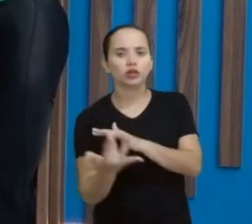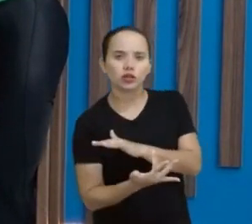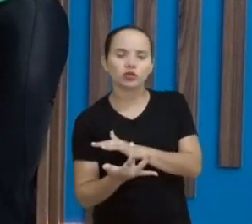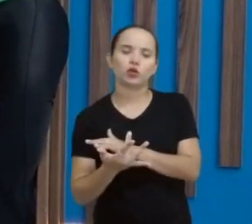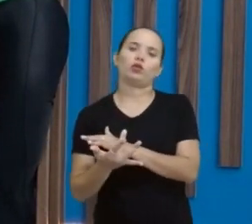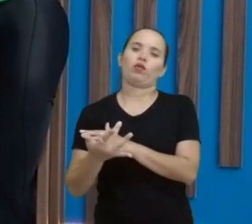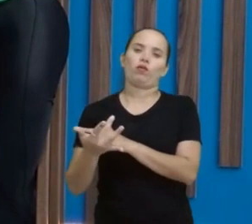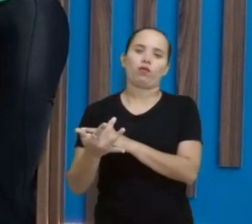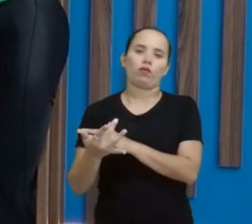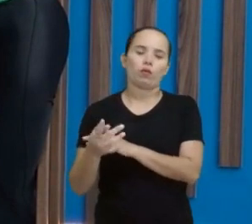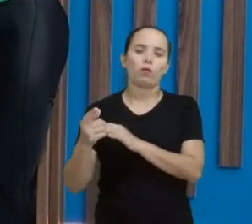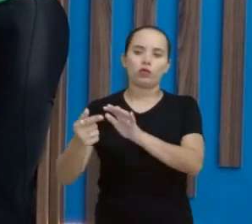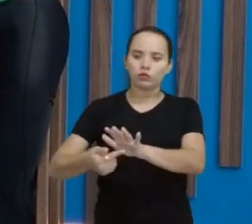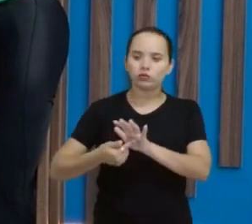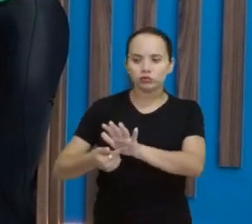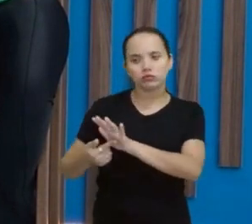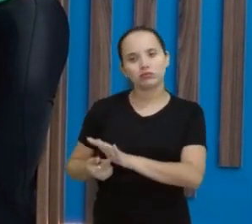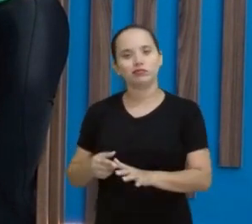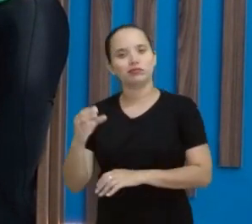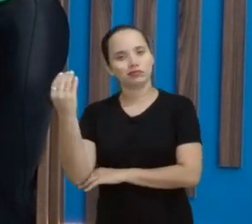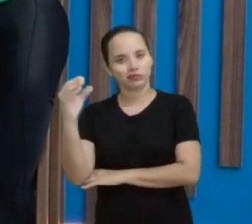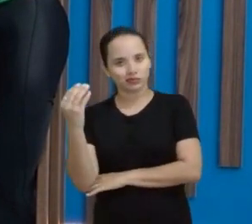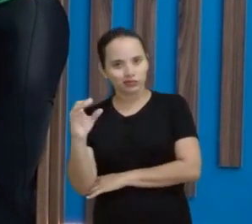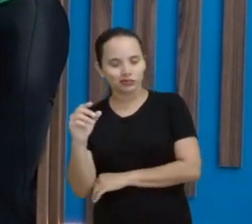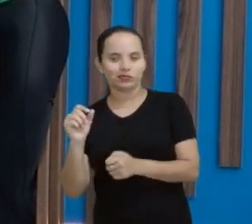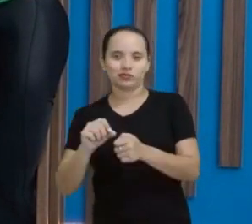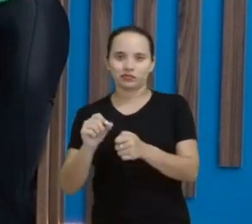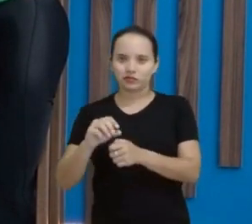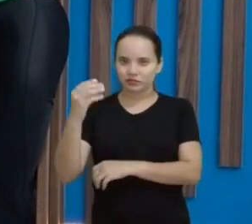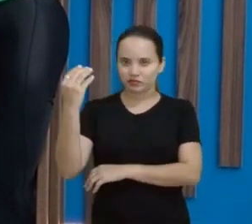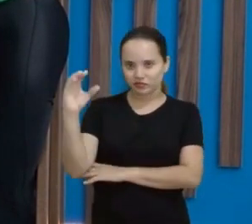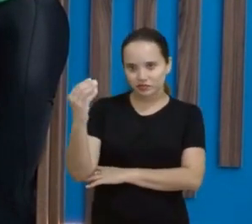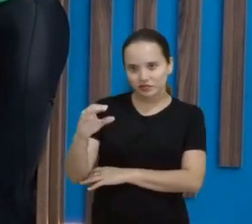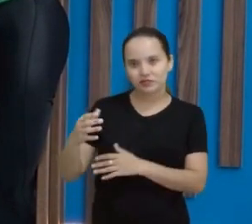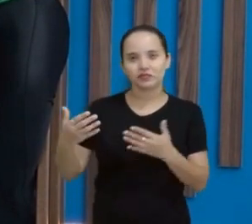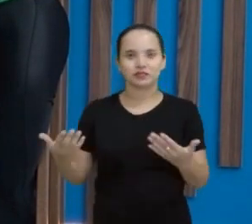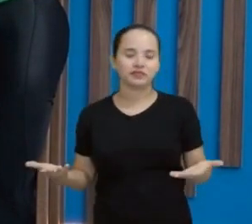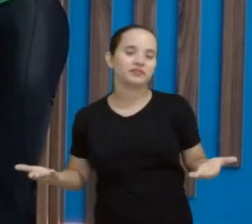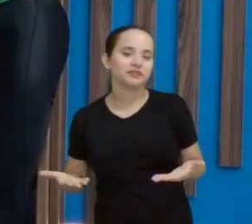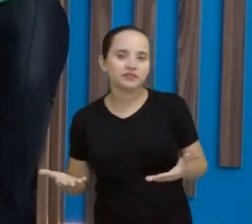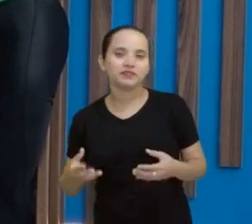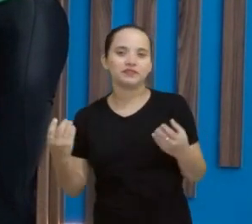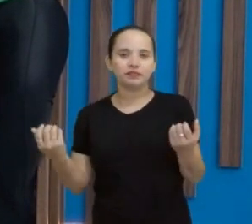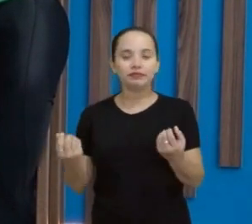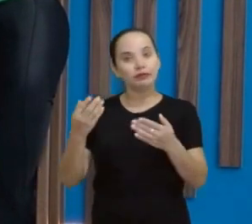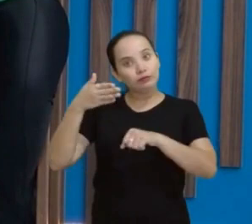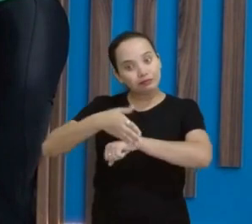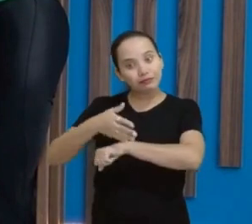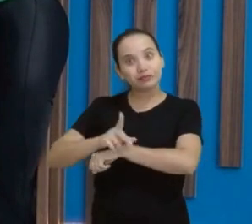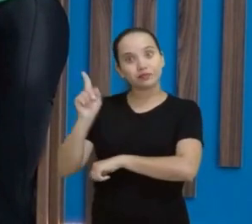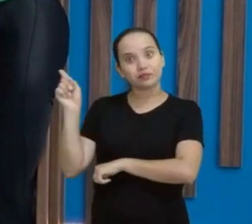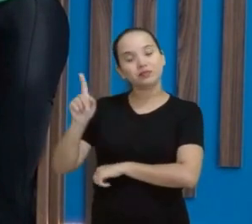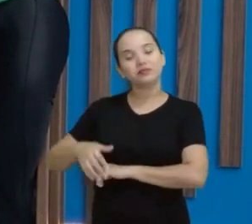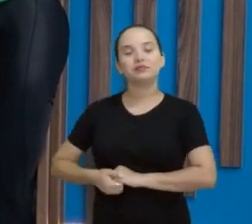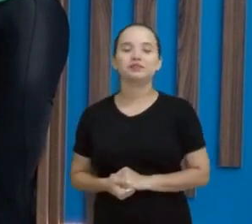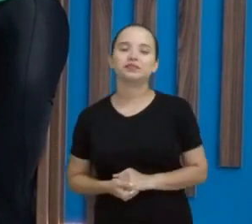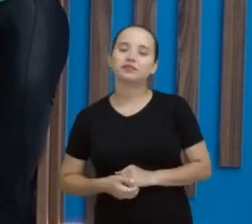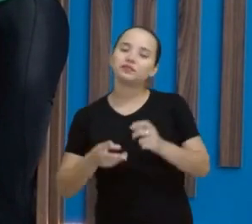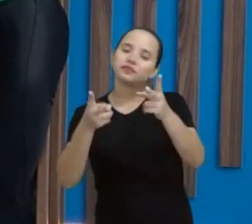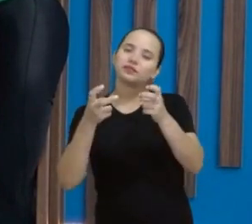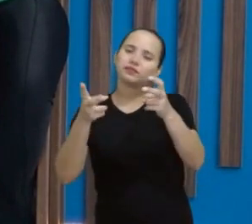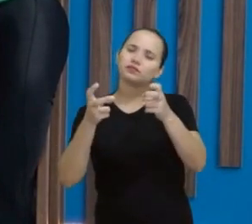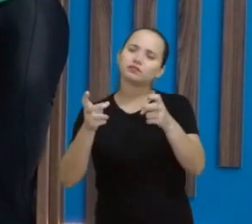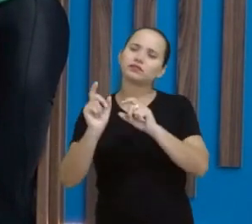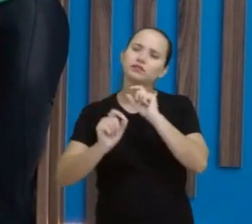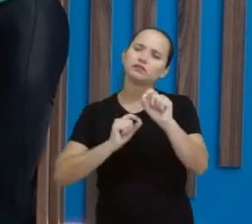para mostrar ciência, para fazer ciência. Então agora se joga no Conecta Recife e vai lá observar o